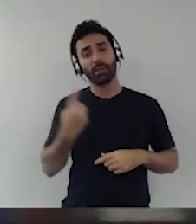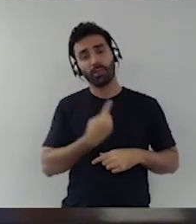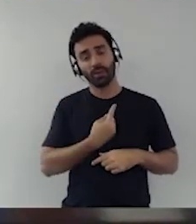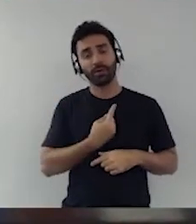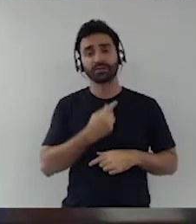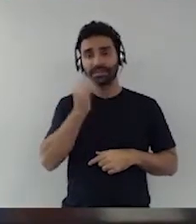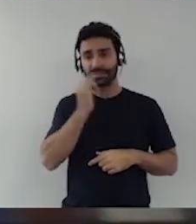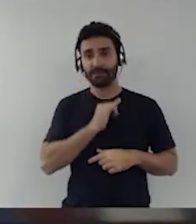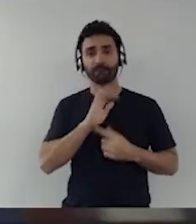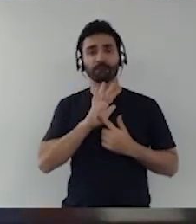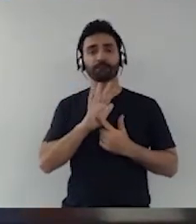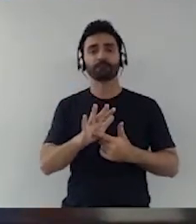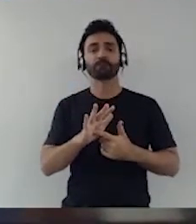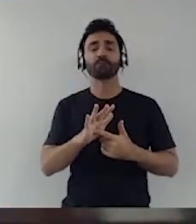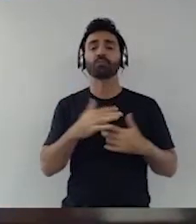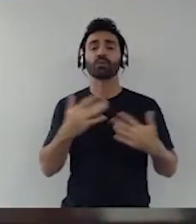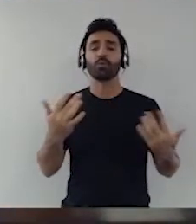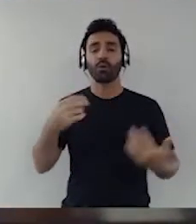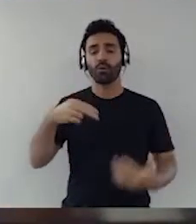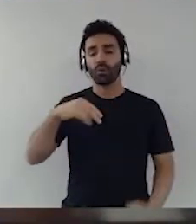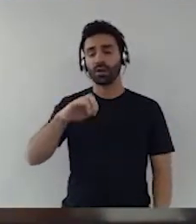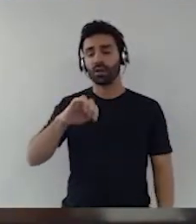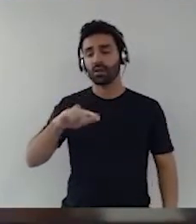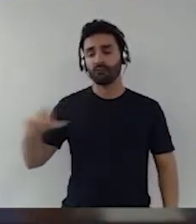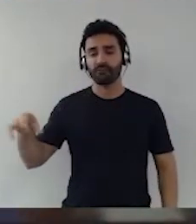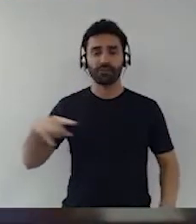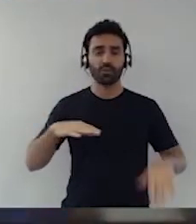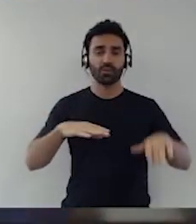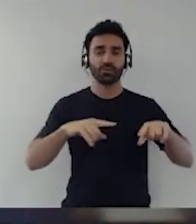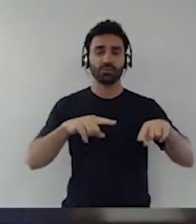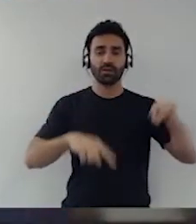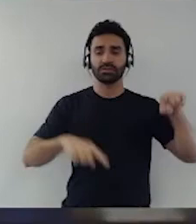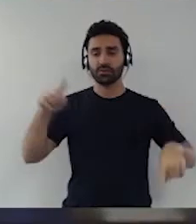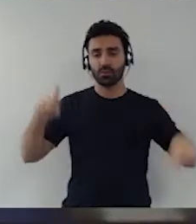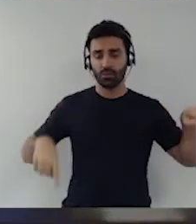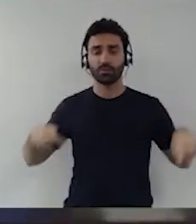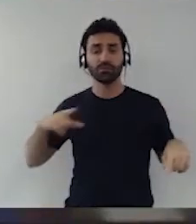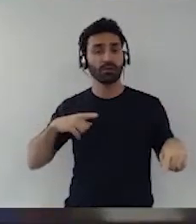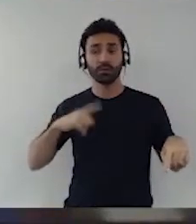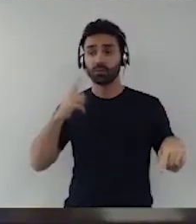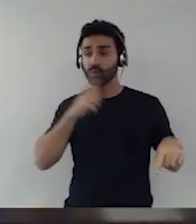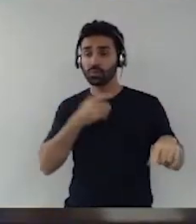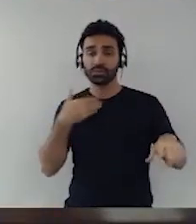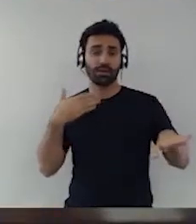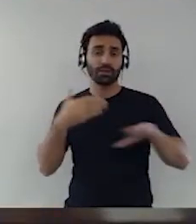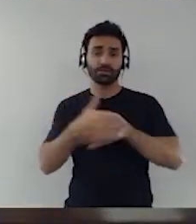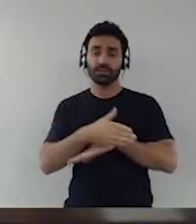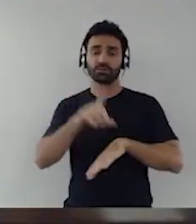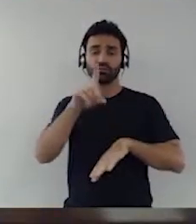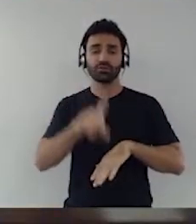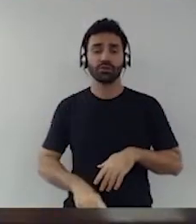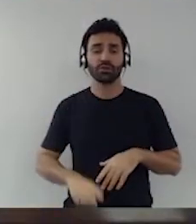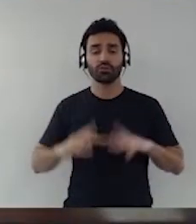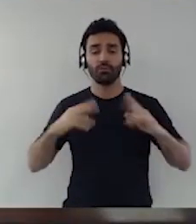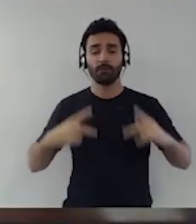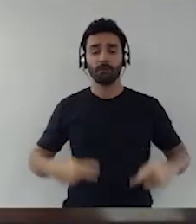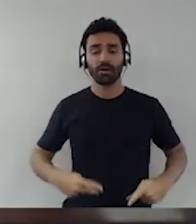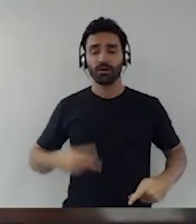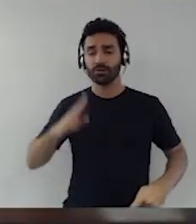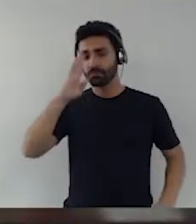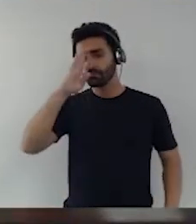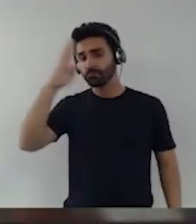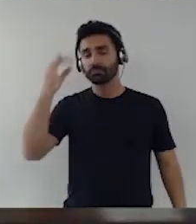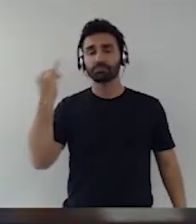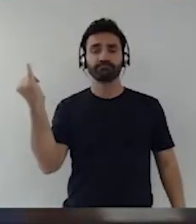por exemplo, o nível de desigualdade que nós temos no que diz respeito ao acesso a esse direito humano fundamental que